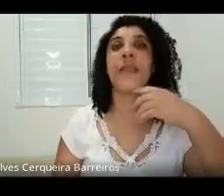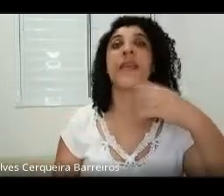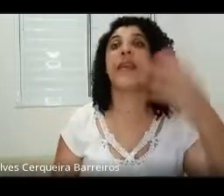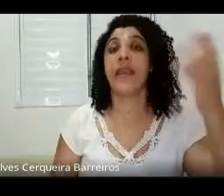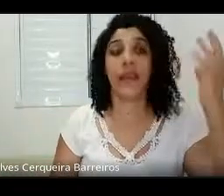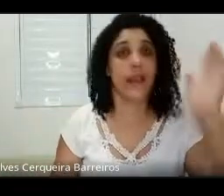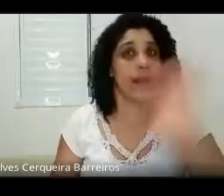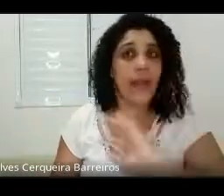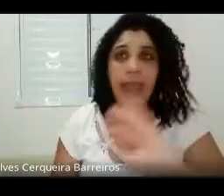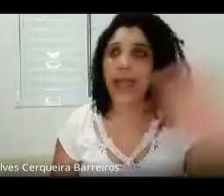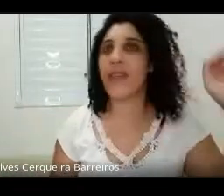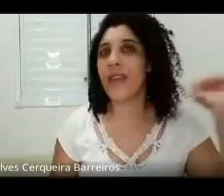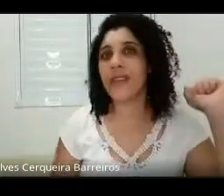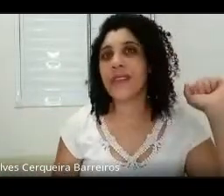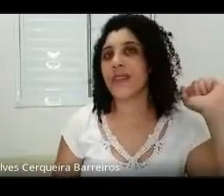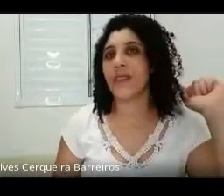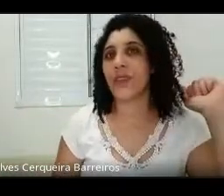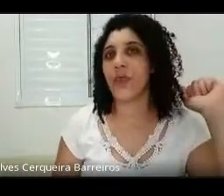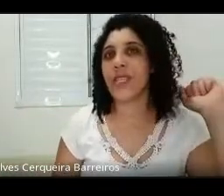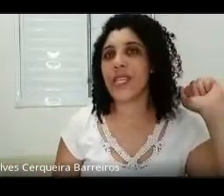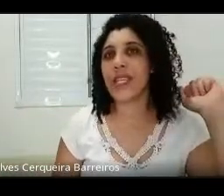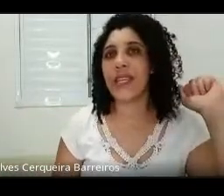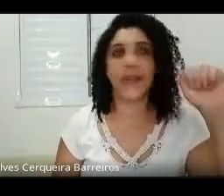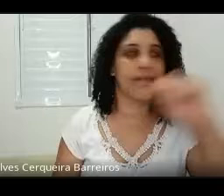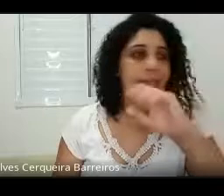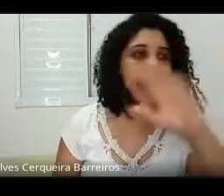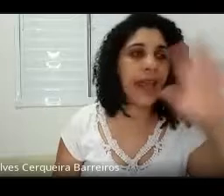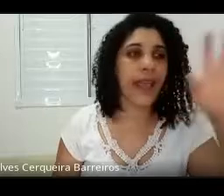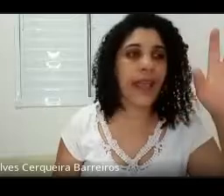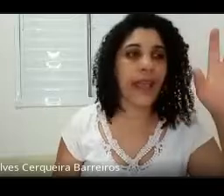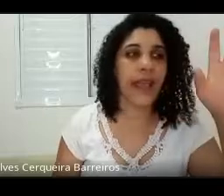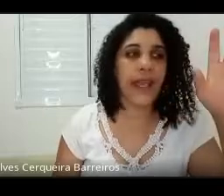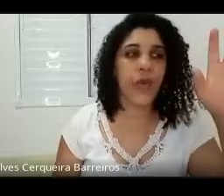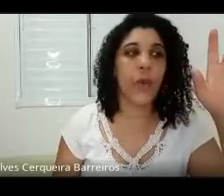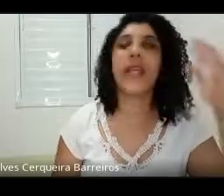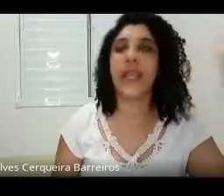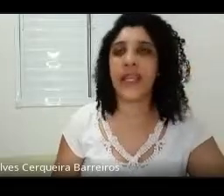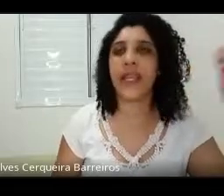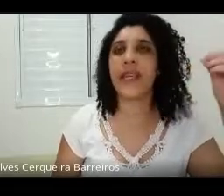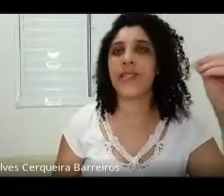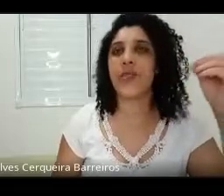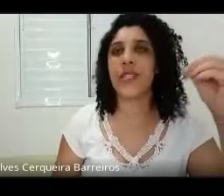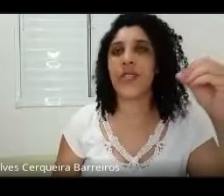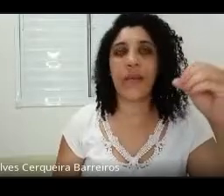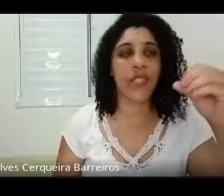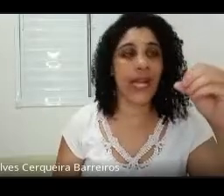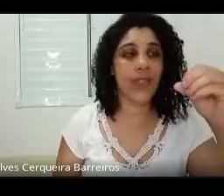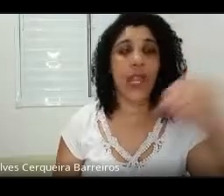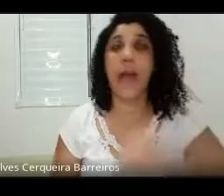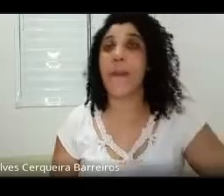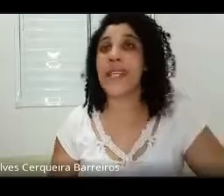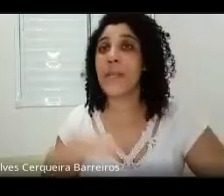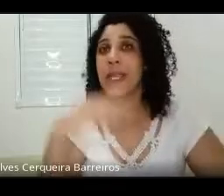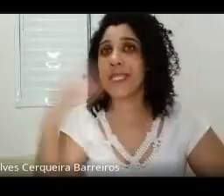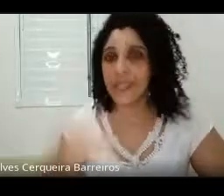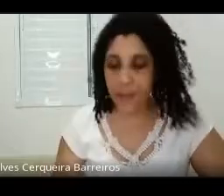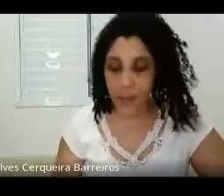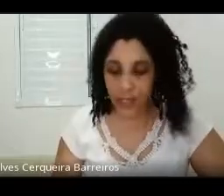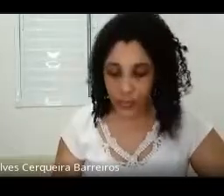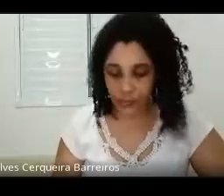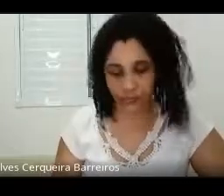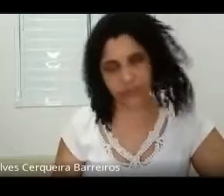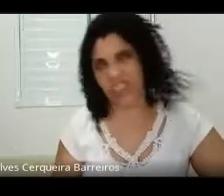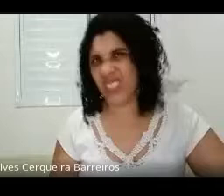linguísticas, ela vai conseguir compreender, né, esses conceitos abstratos. Mas se passa